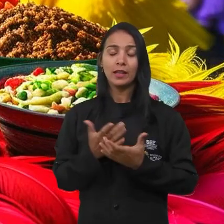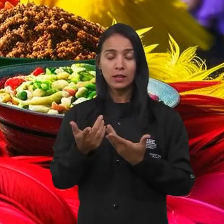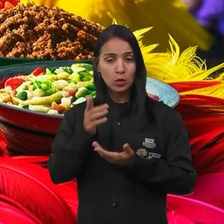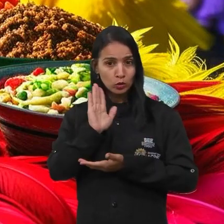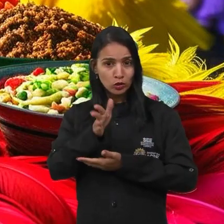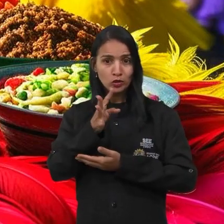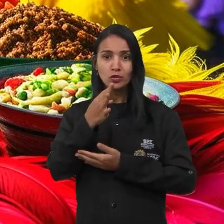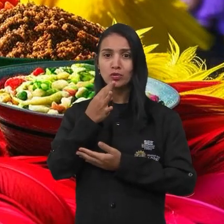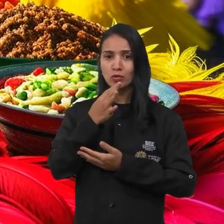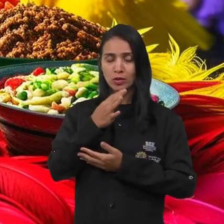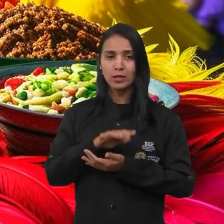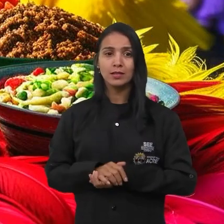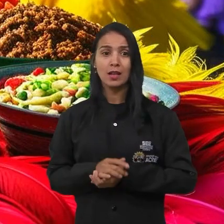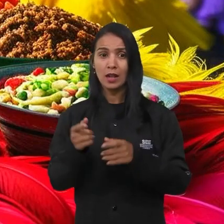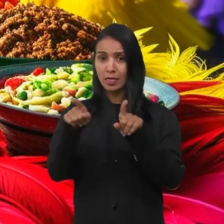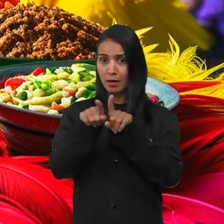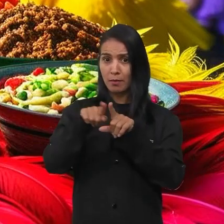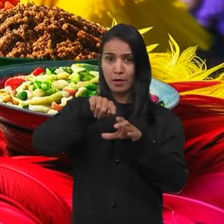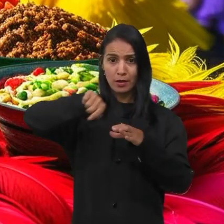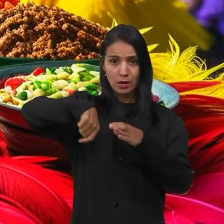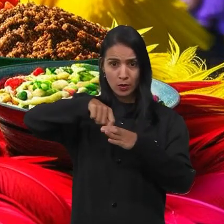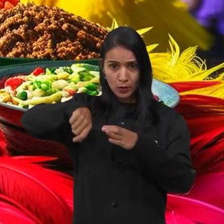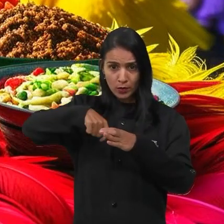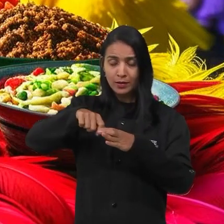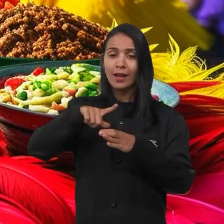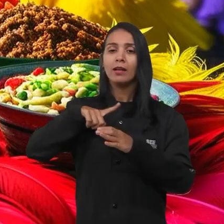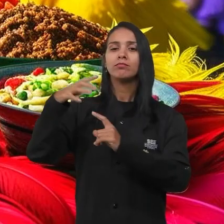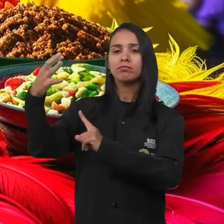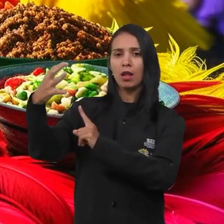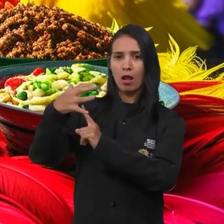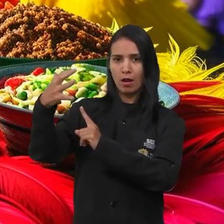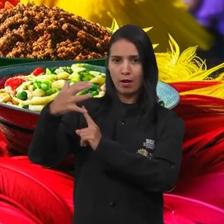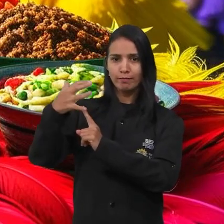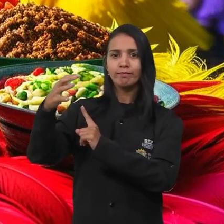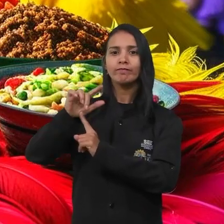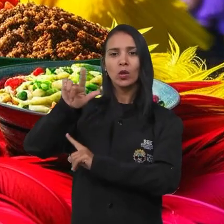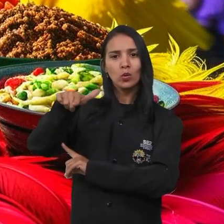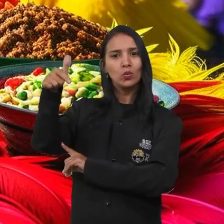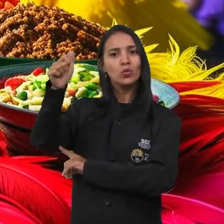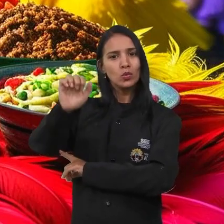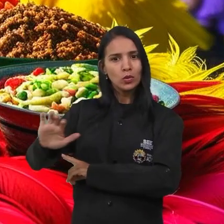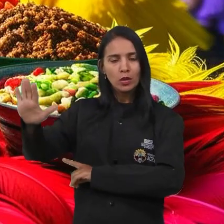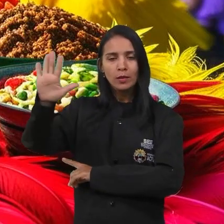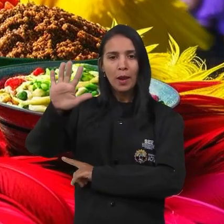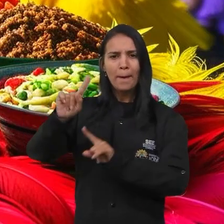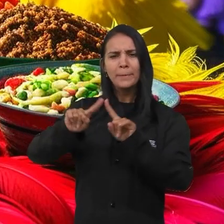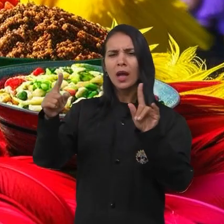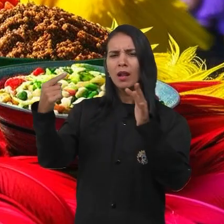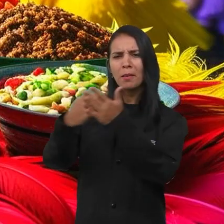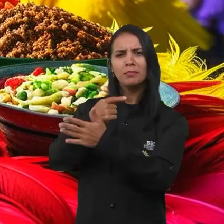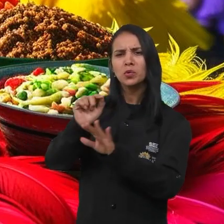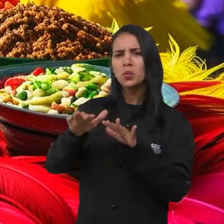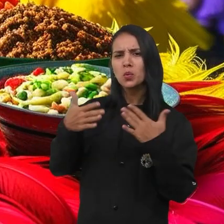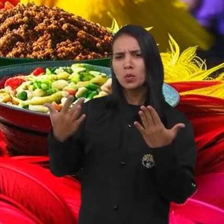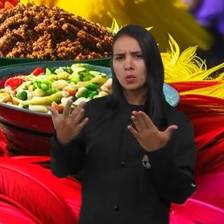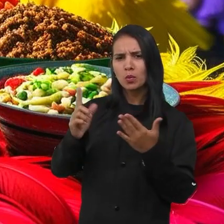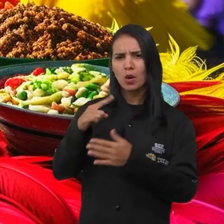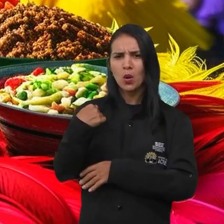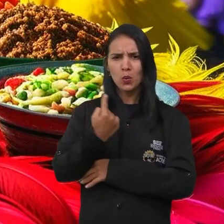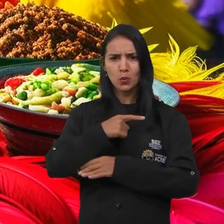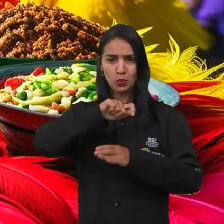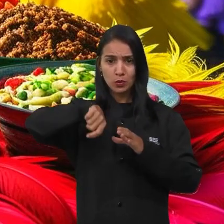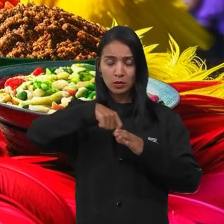Brasil, a mistura de influências europeias. Qual é a influência europeia que a gente tem na gastronomia?